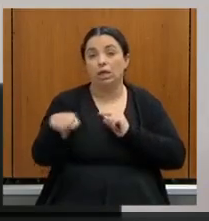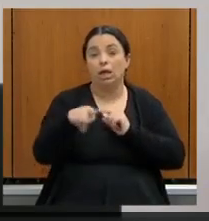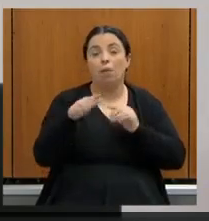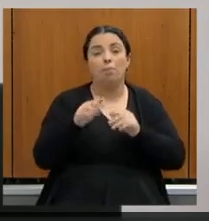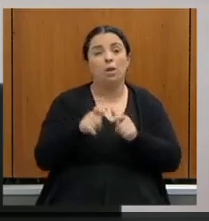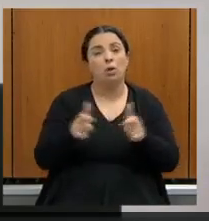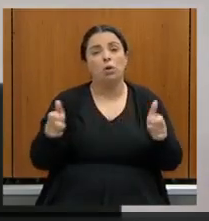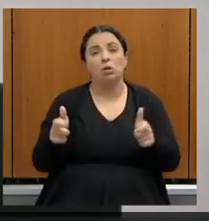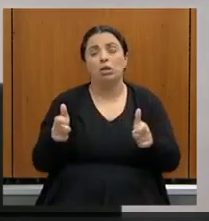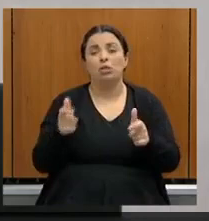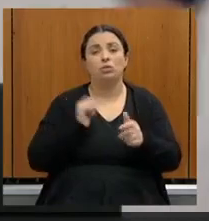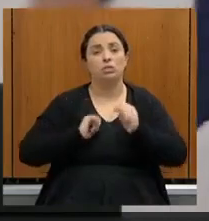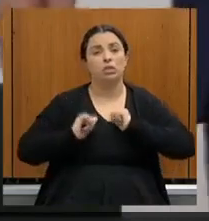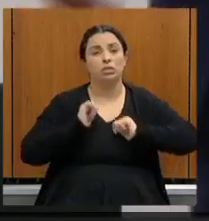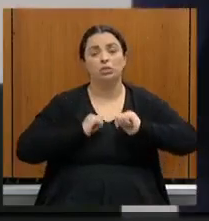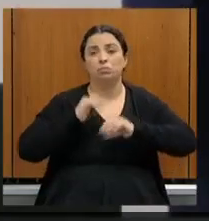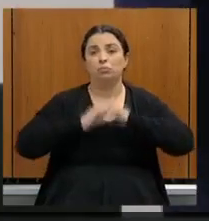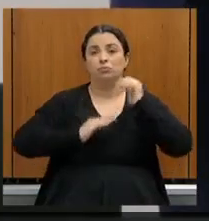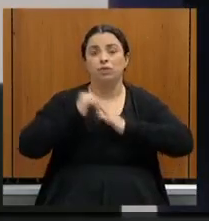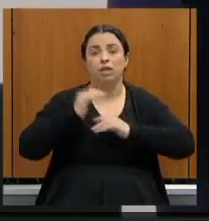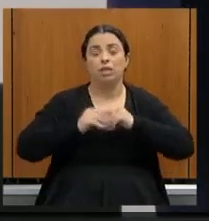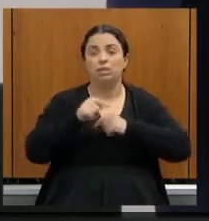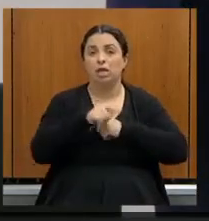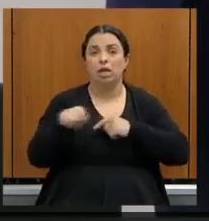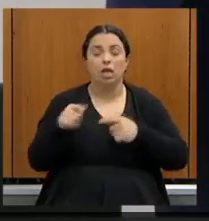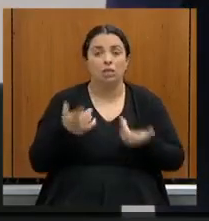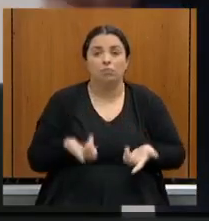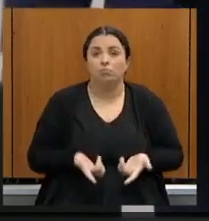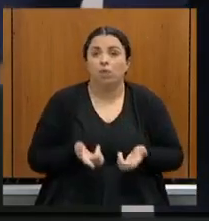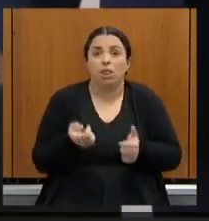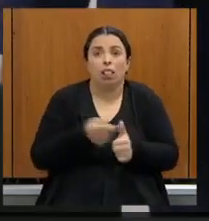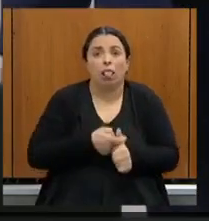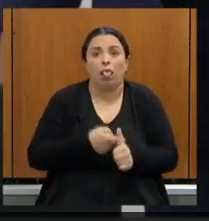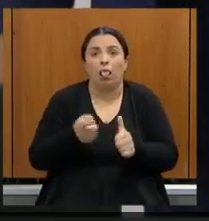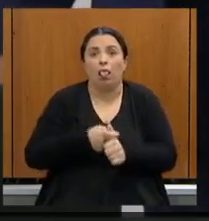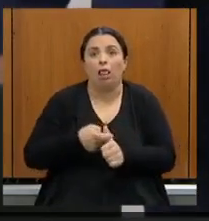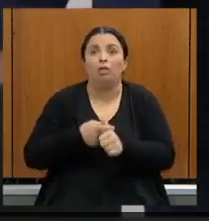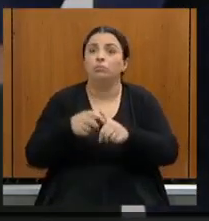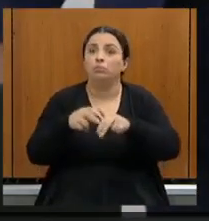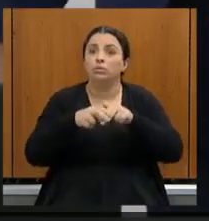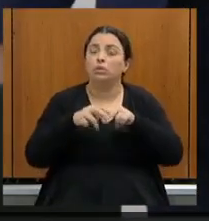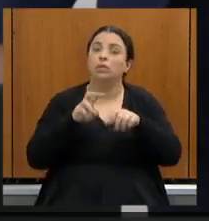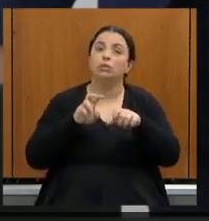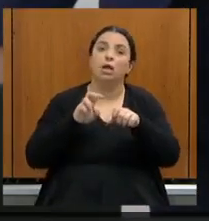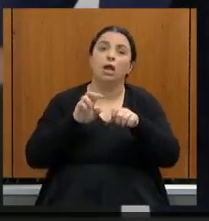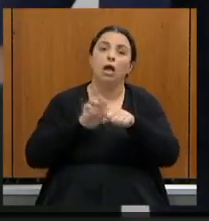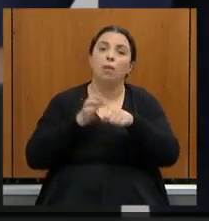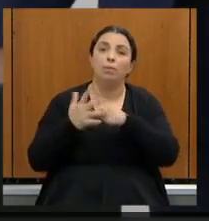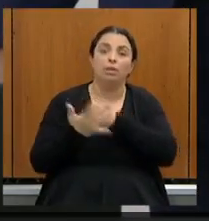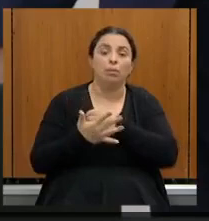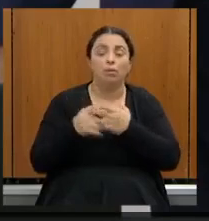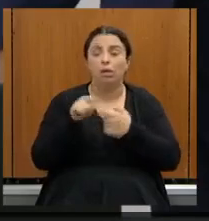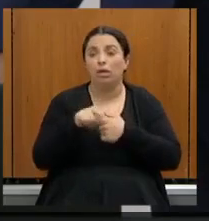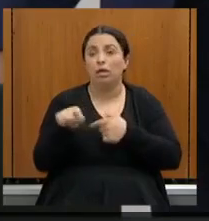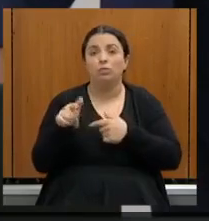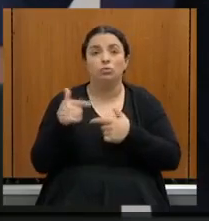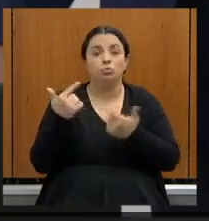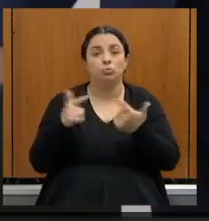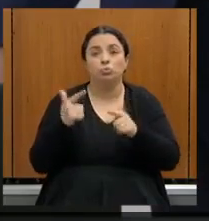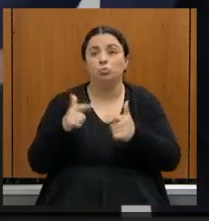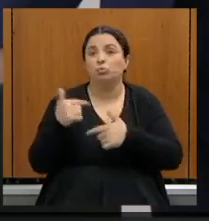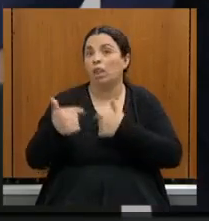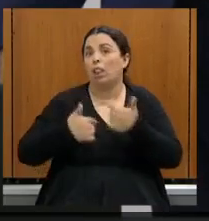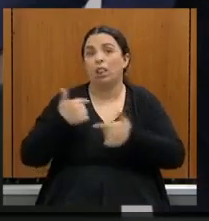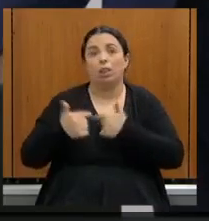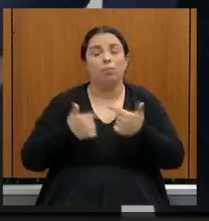profissionais da cultura estão inadimplentes até mesmo em virtude da pandemia e pelo fato de não estarem trabalhando então fica esse